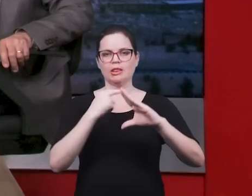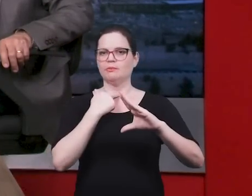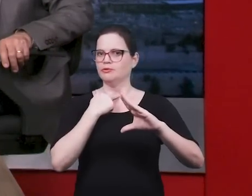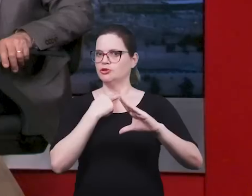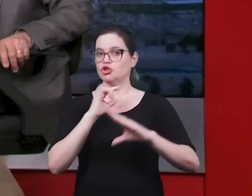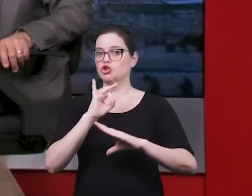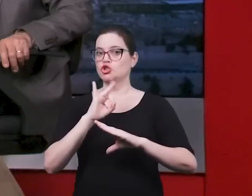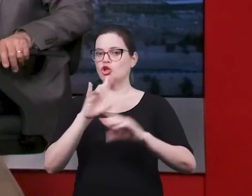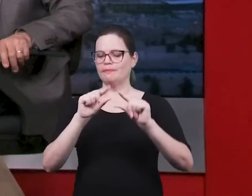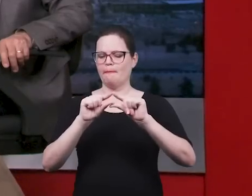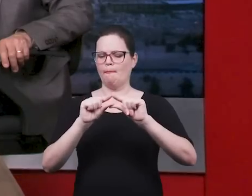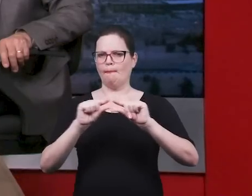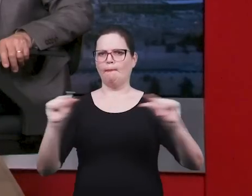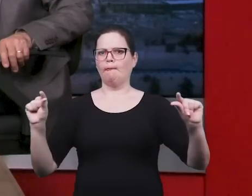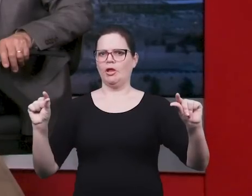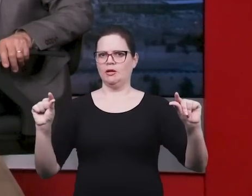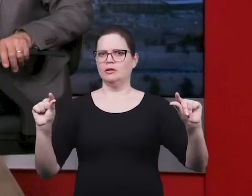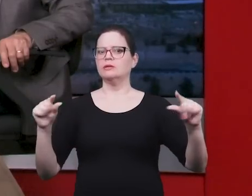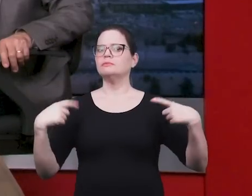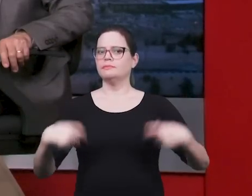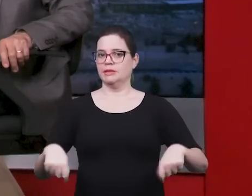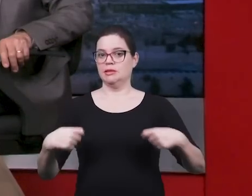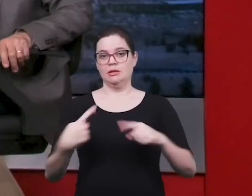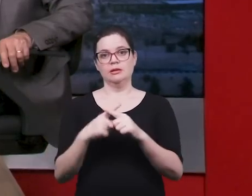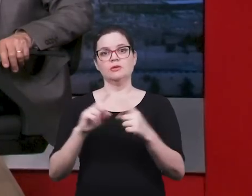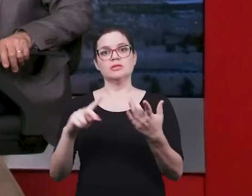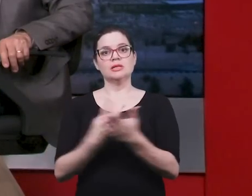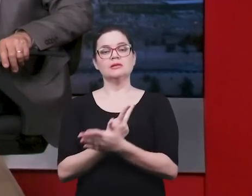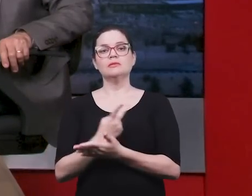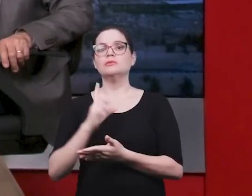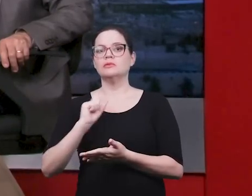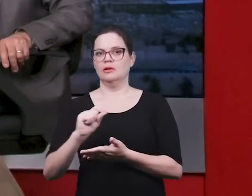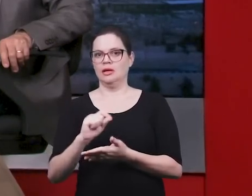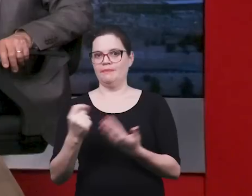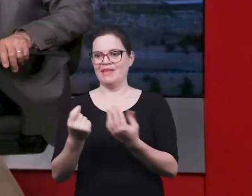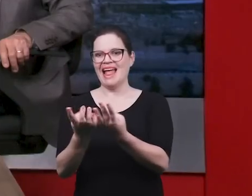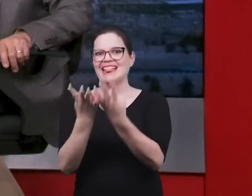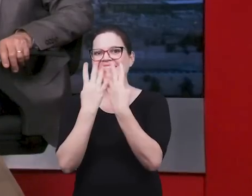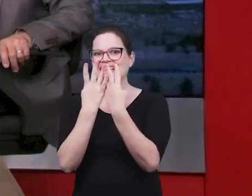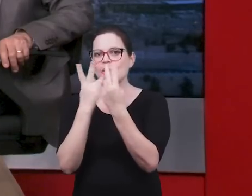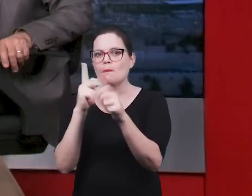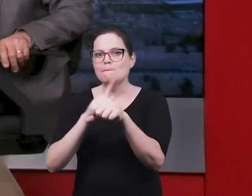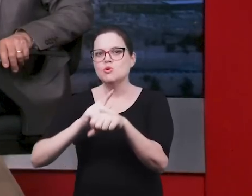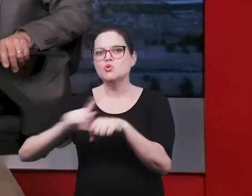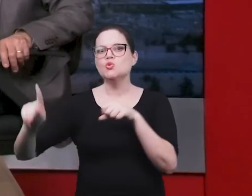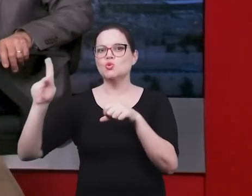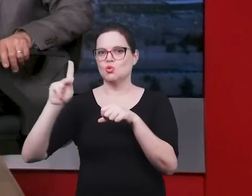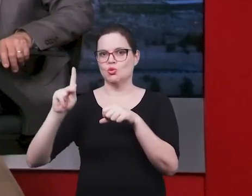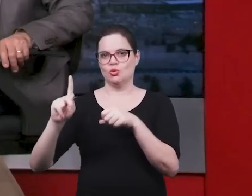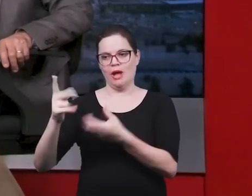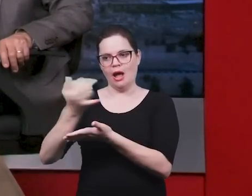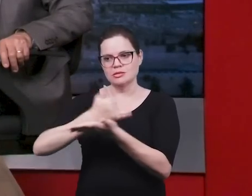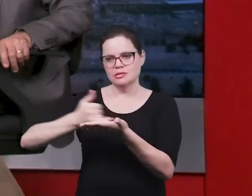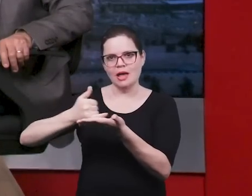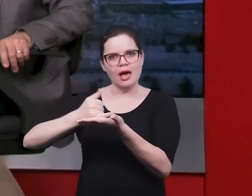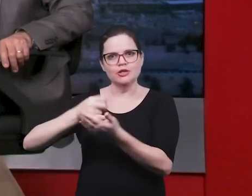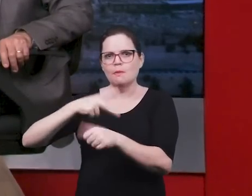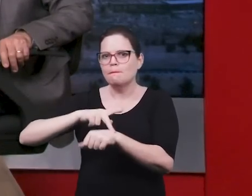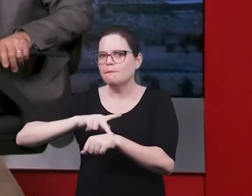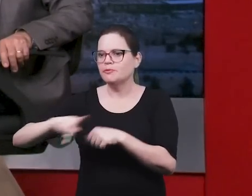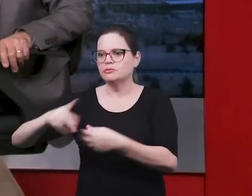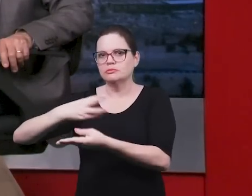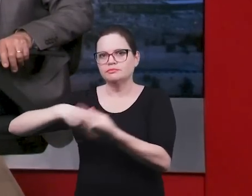o alimento, né, o evangelho, ele não pode estar misturado com nada, não pode ter filosofia,